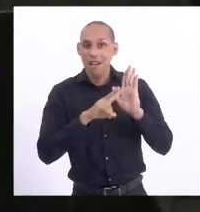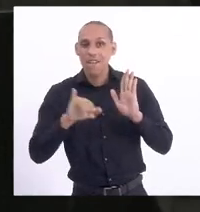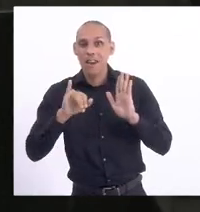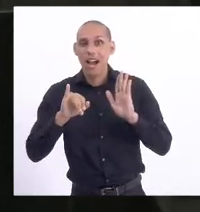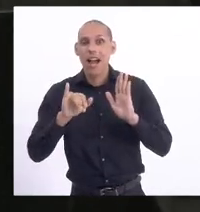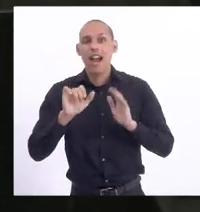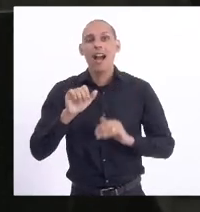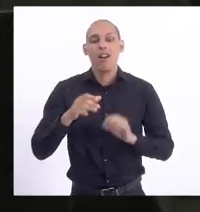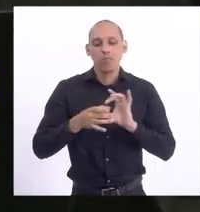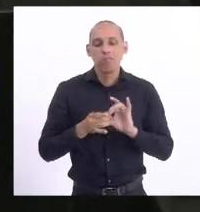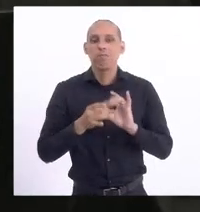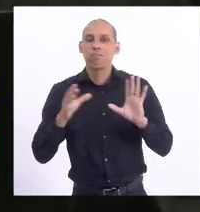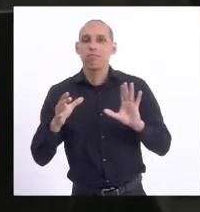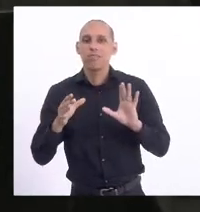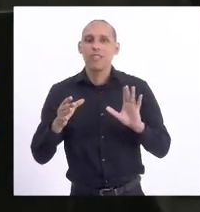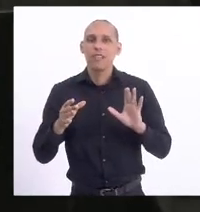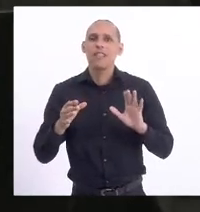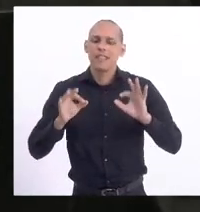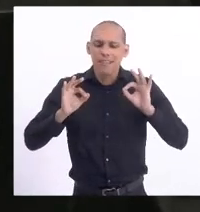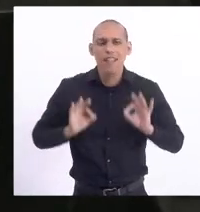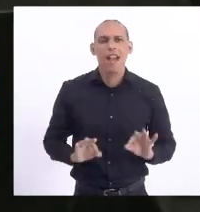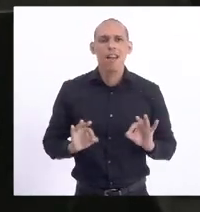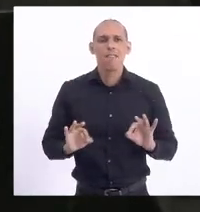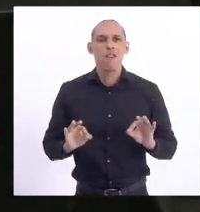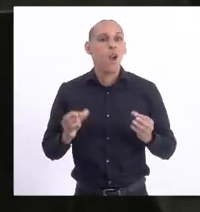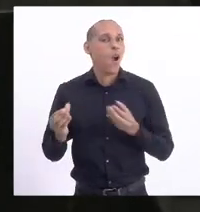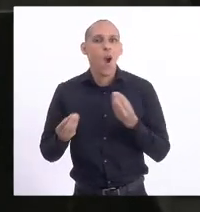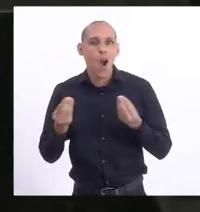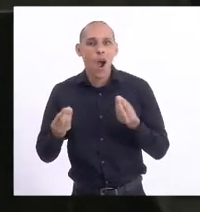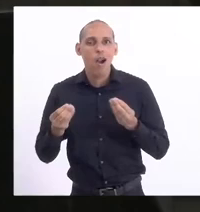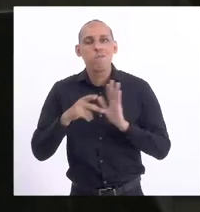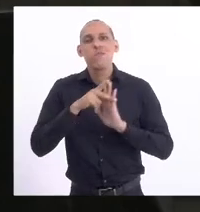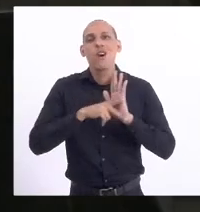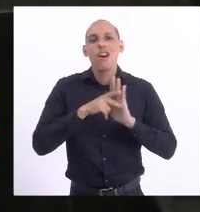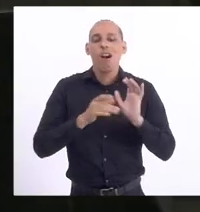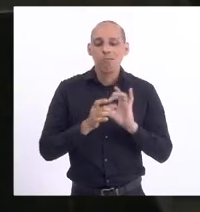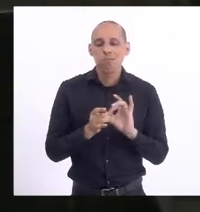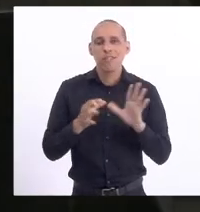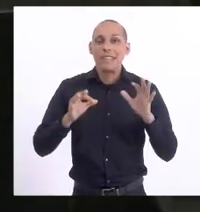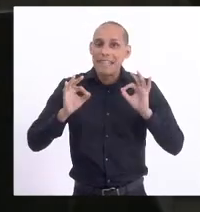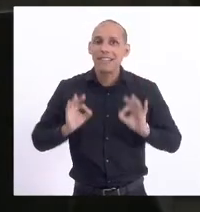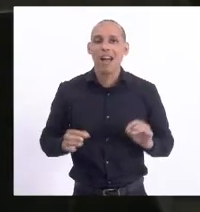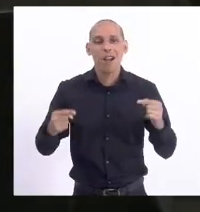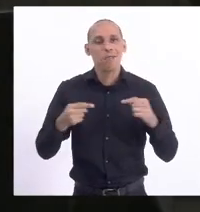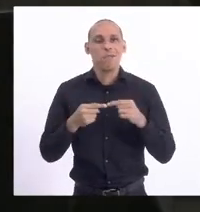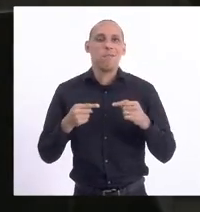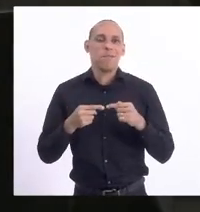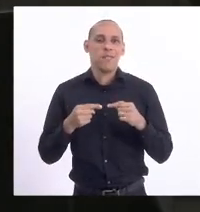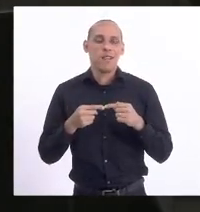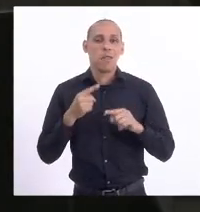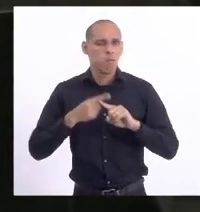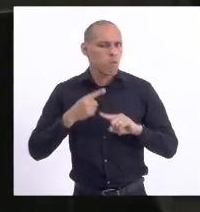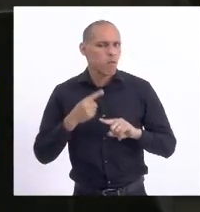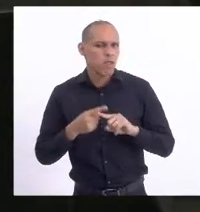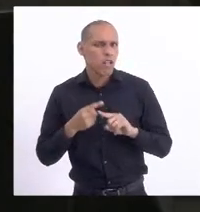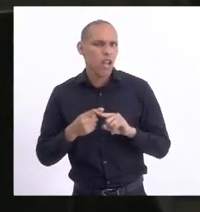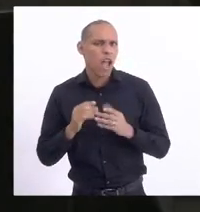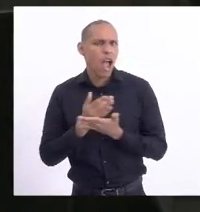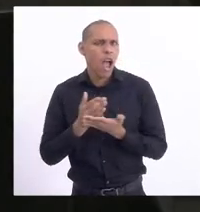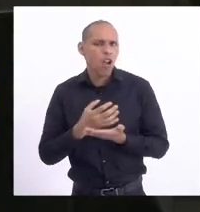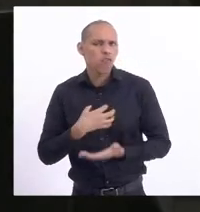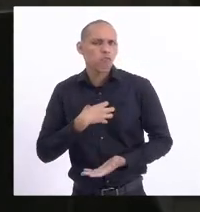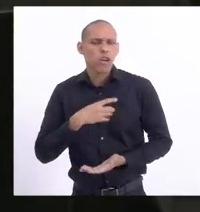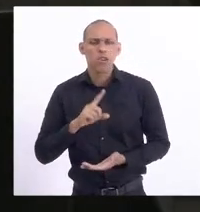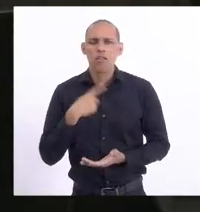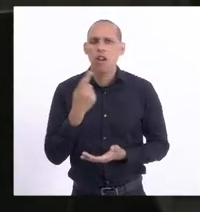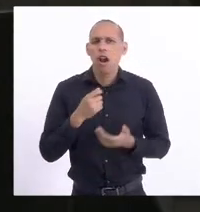autorizativo e realmente como deveriam ser os verdadeiros projetos autorizativos. Porque, embora de alguma forma